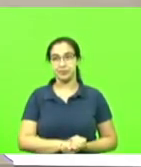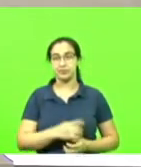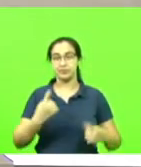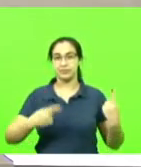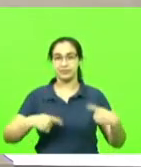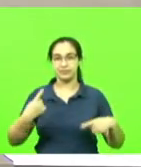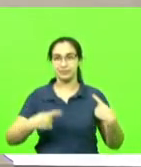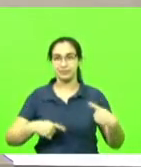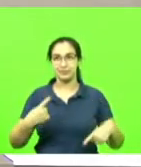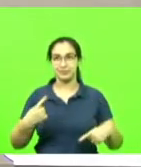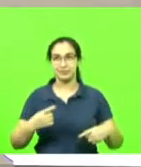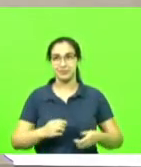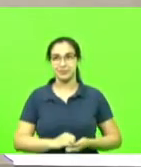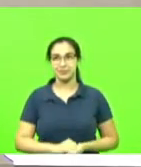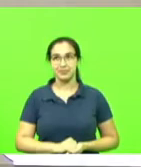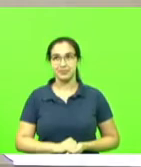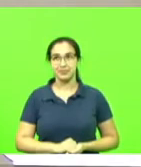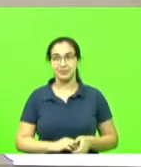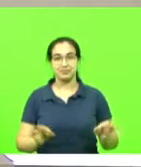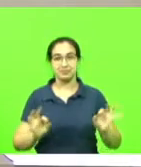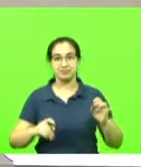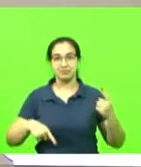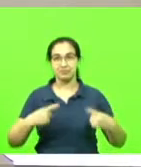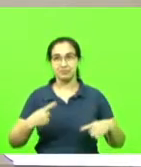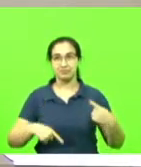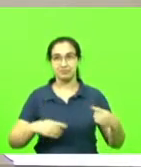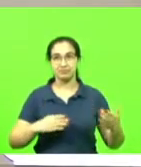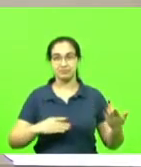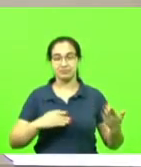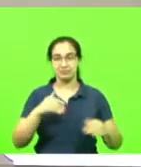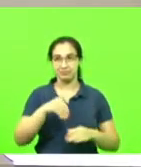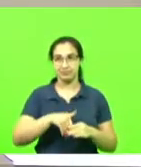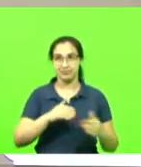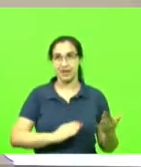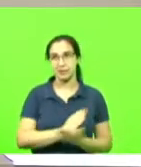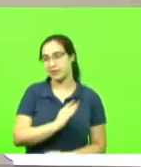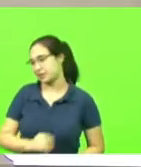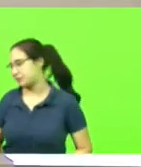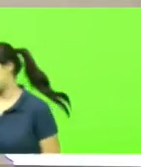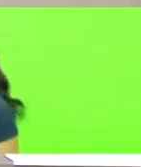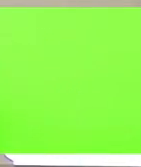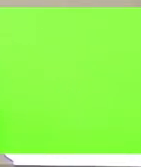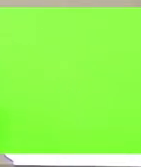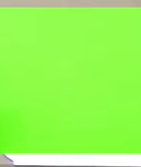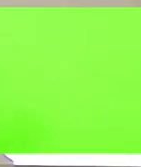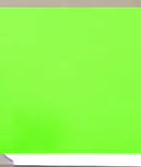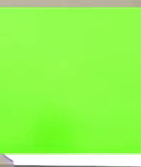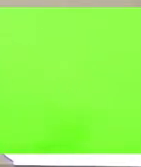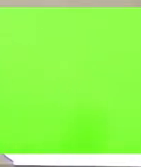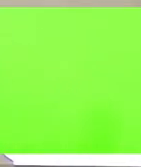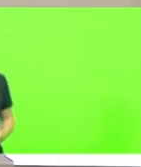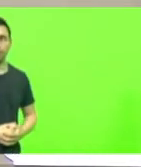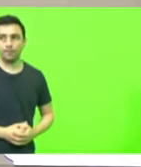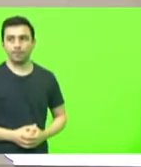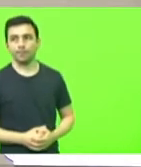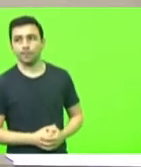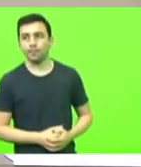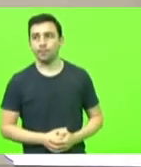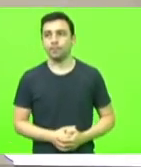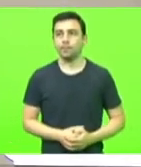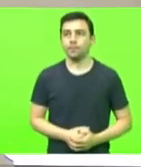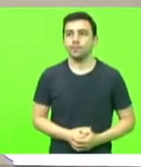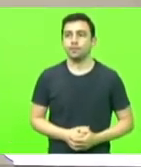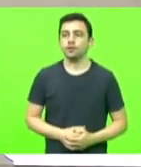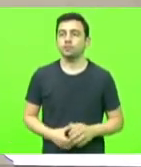discussão, não havendo quem queira discutir, em votação. Aprovado por unanimidade. Moção